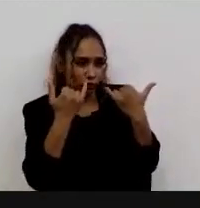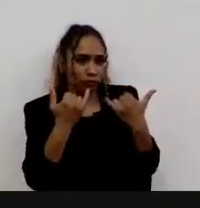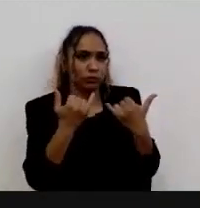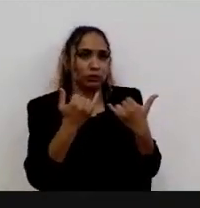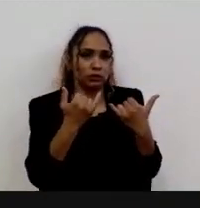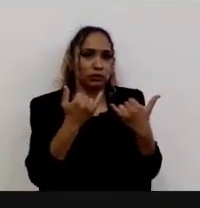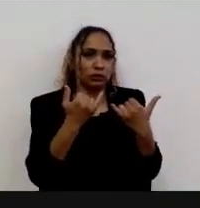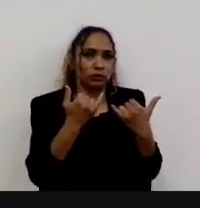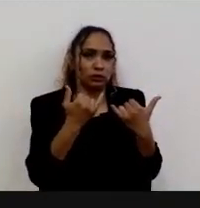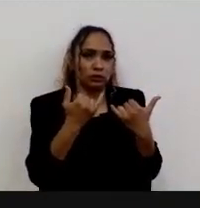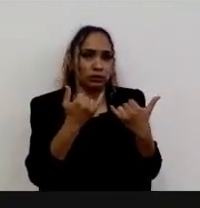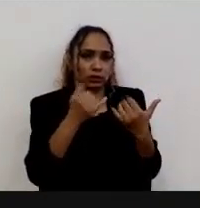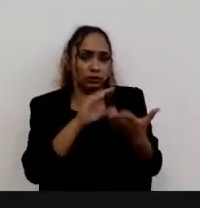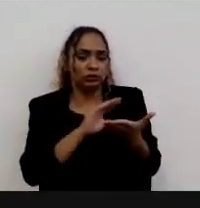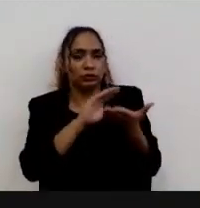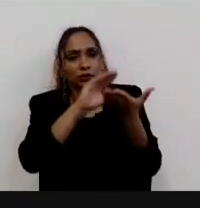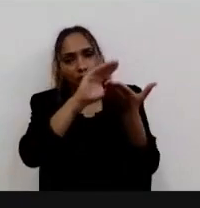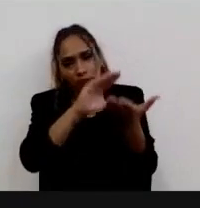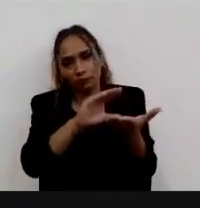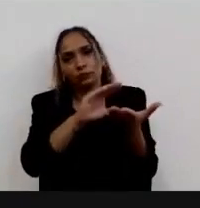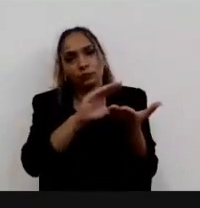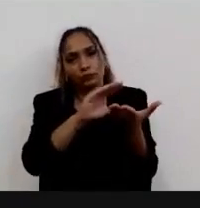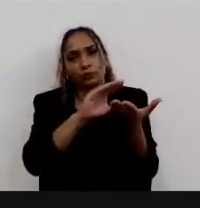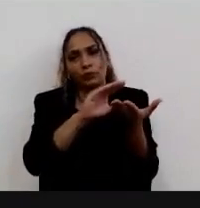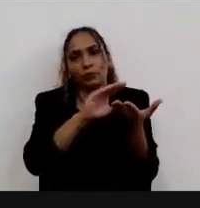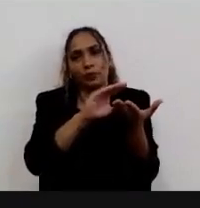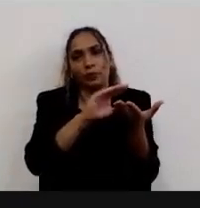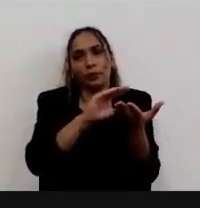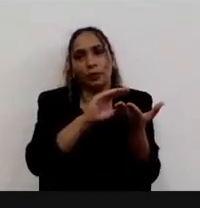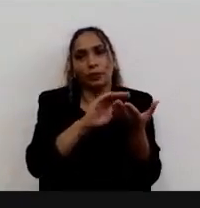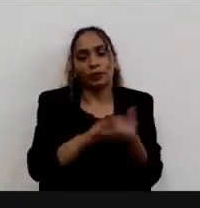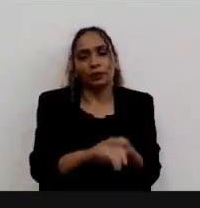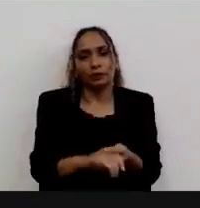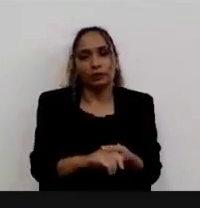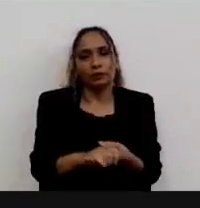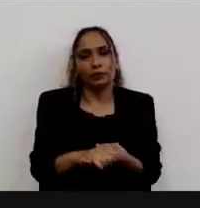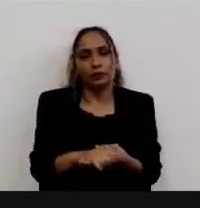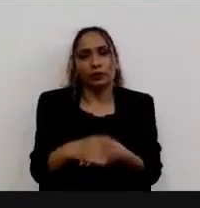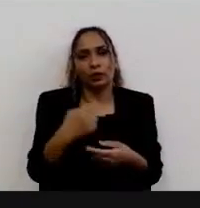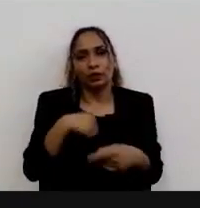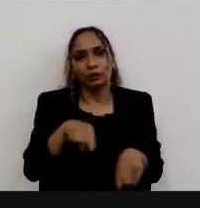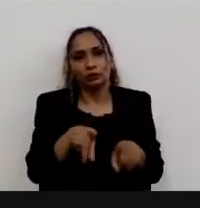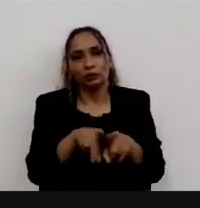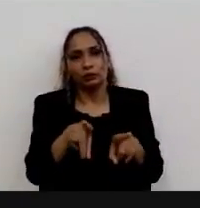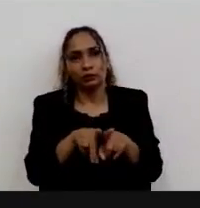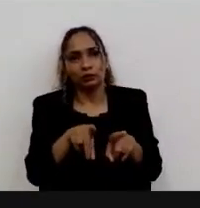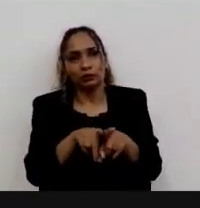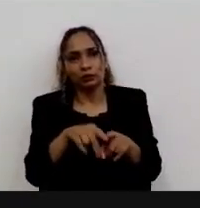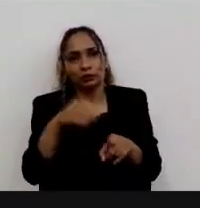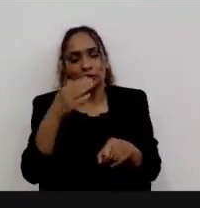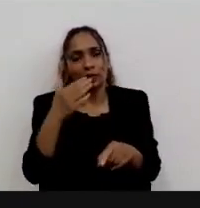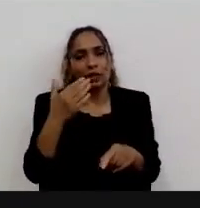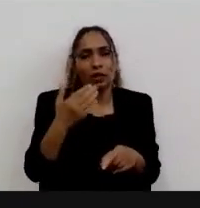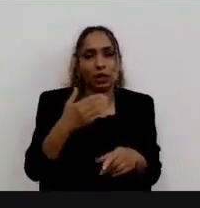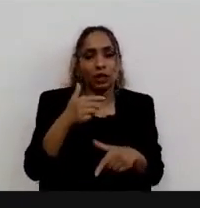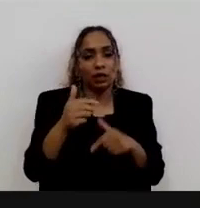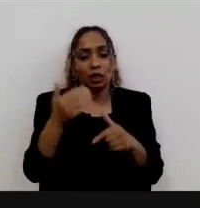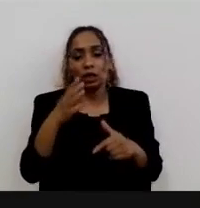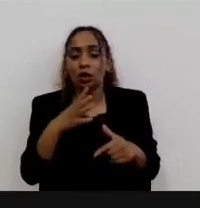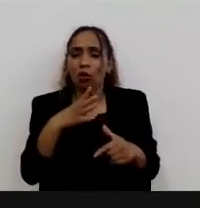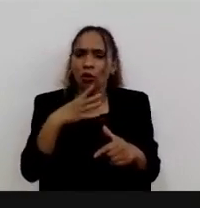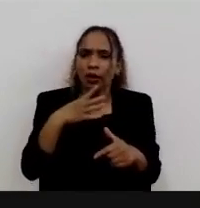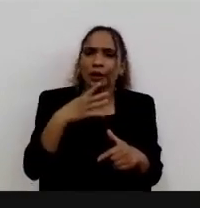de financiamento, né? E como eu tenho um pezinho na ciência política, a gente